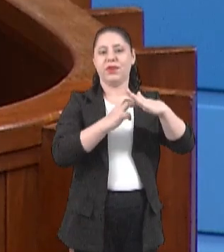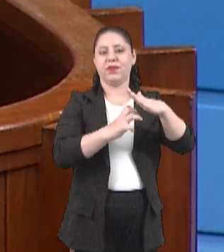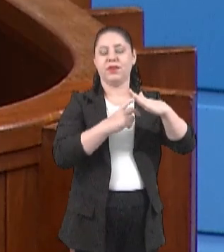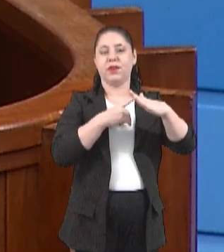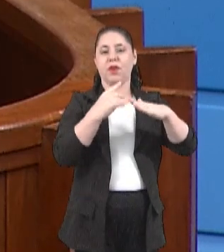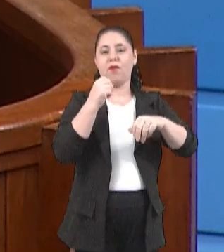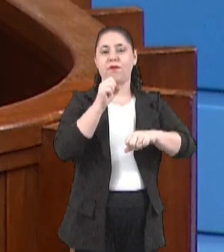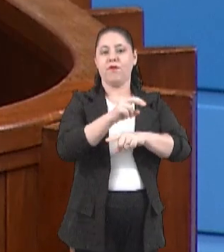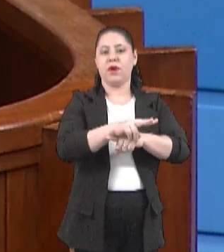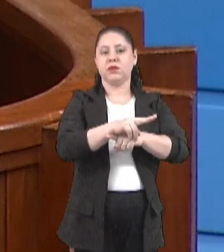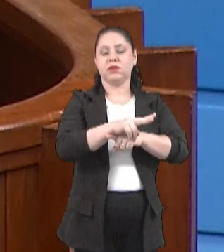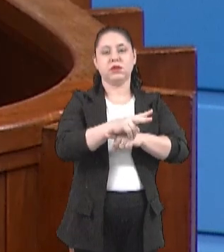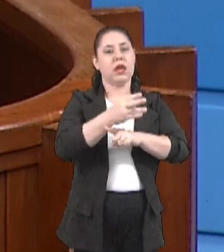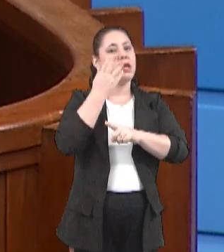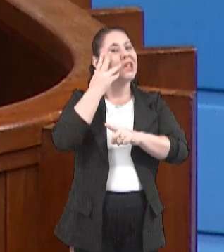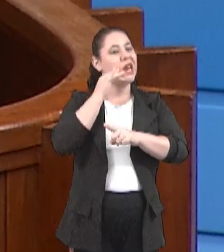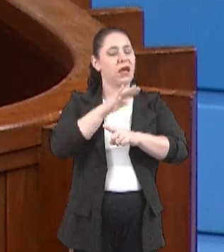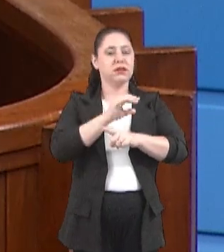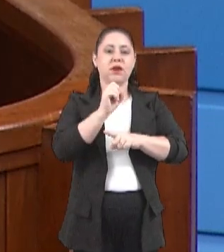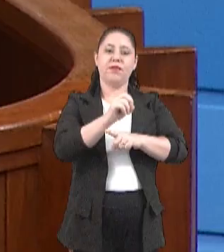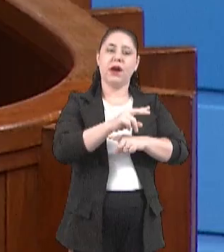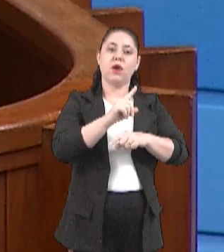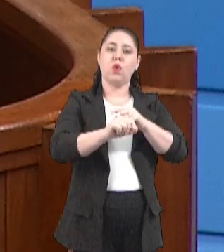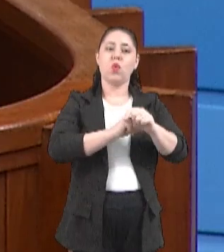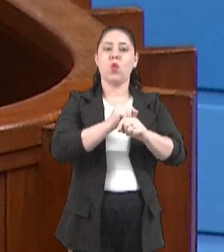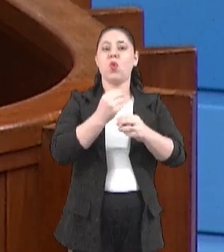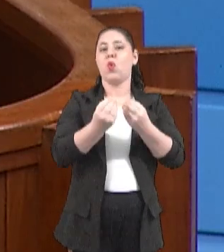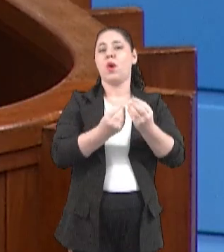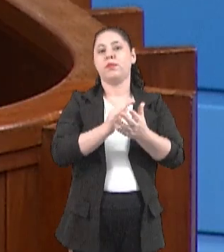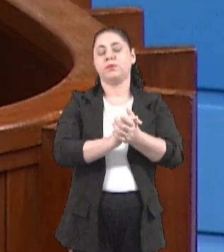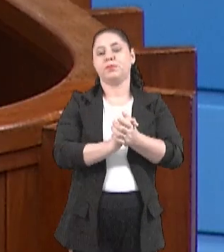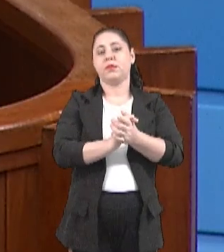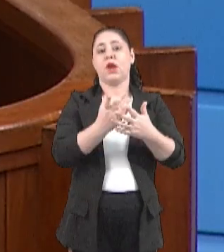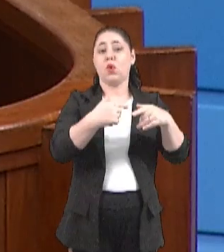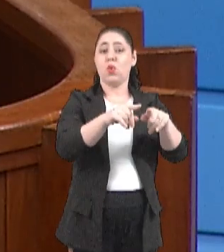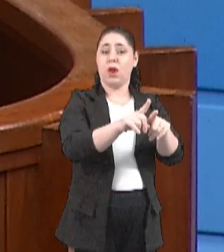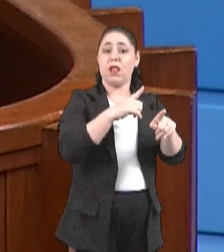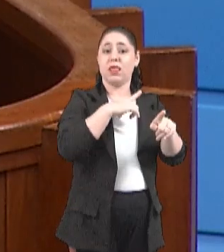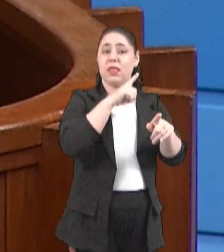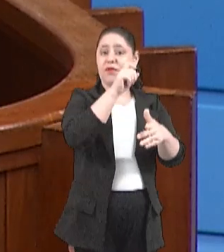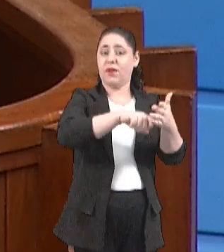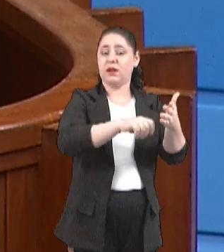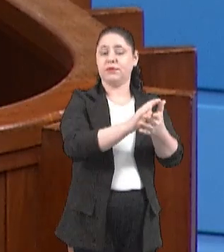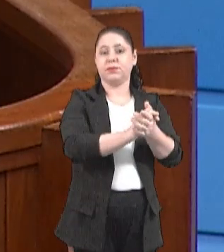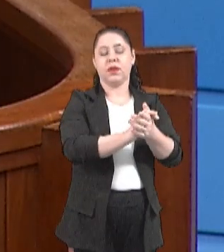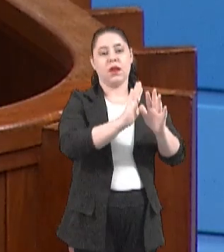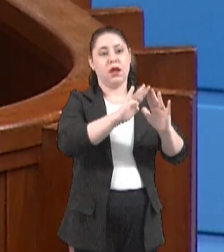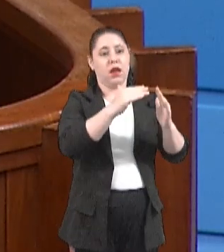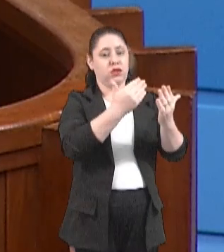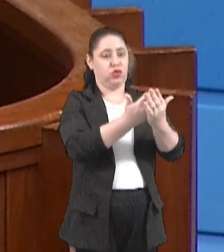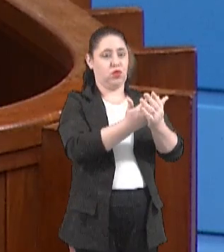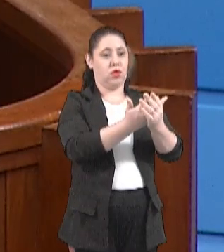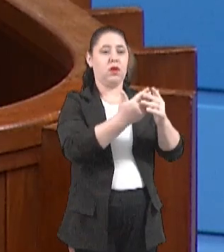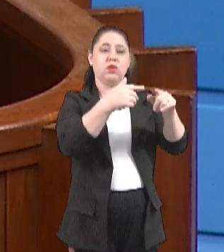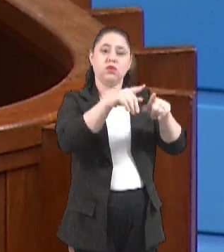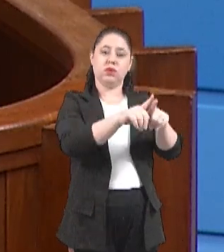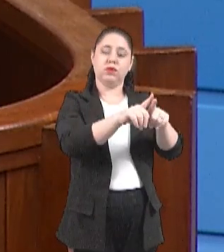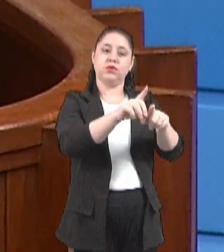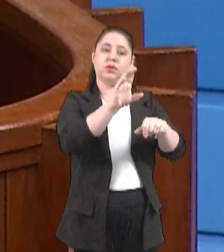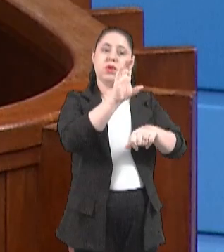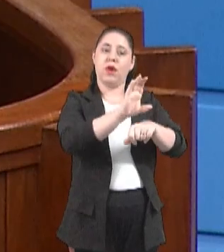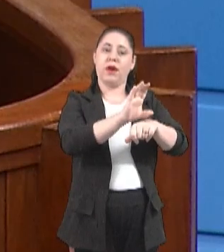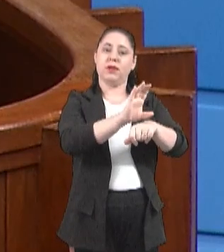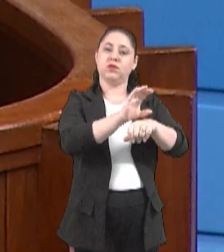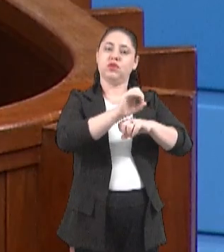vagas da educação infantil por meio das conveniadas. as escolas conveniadas da educação